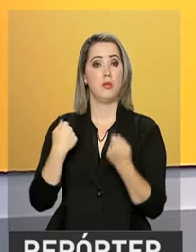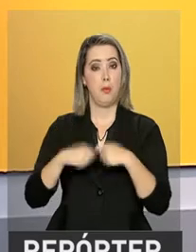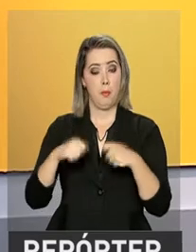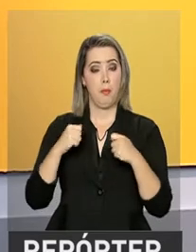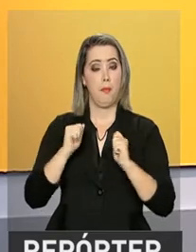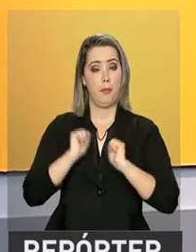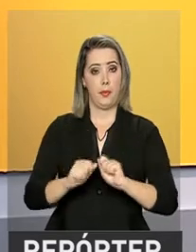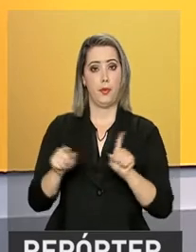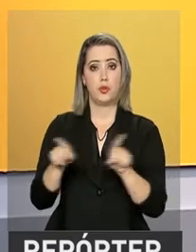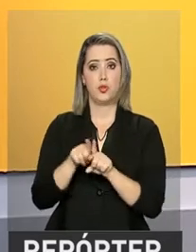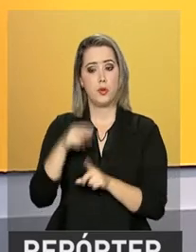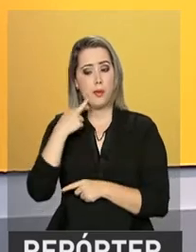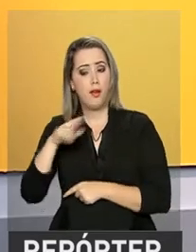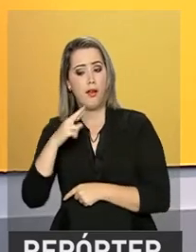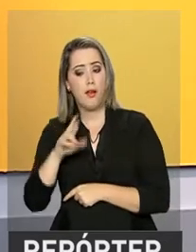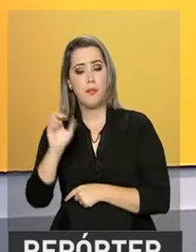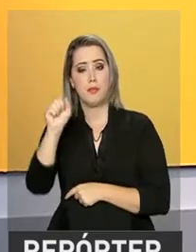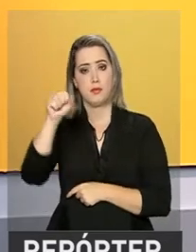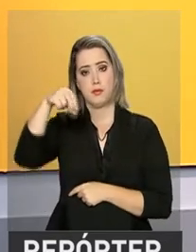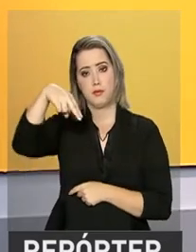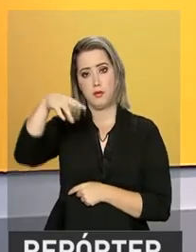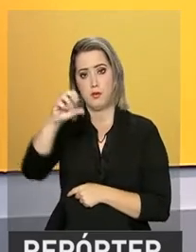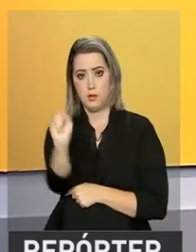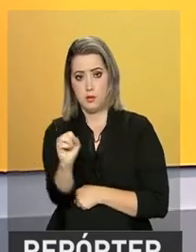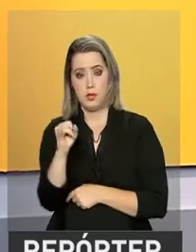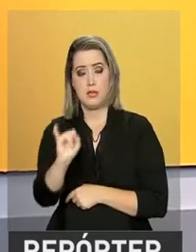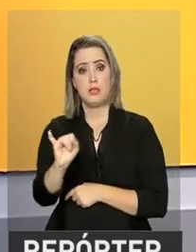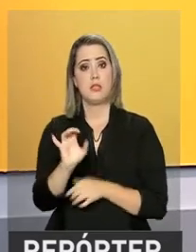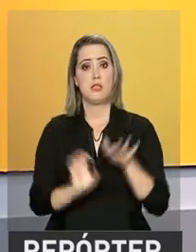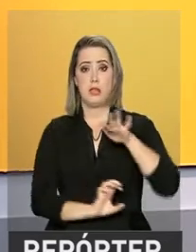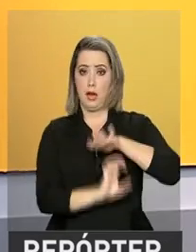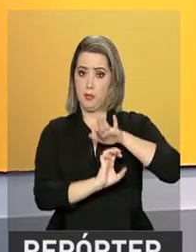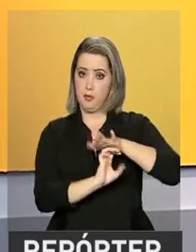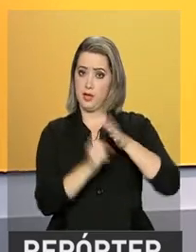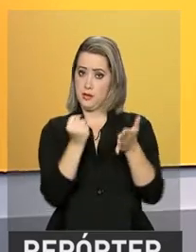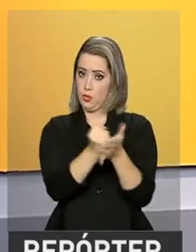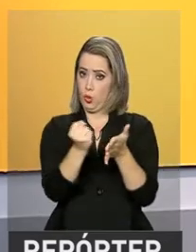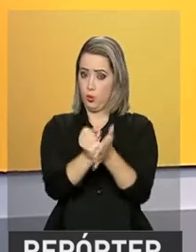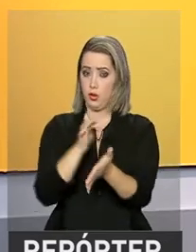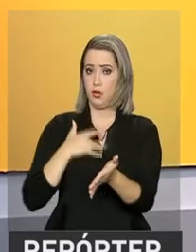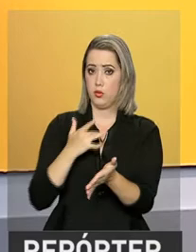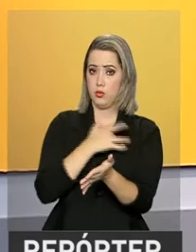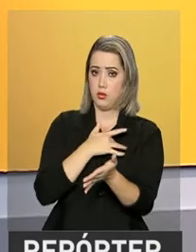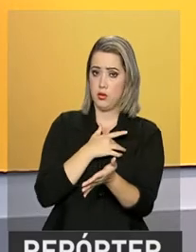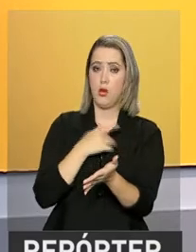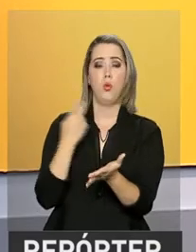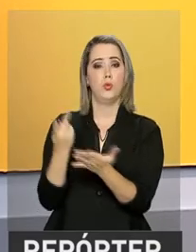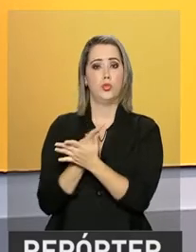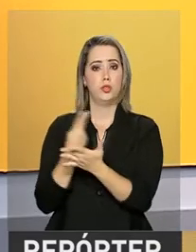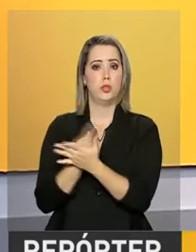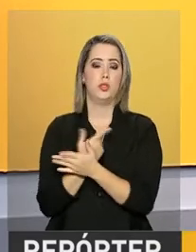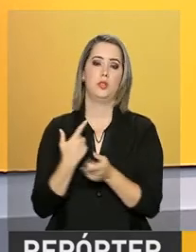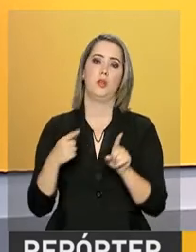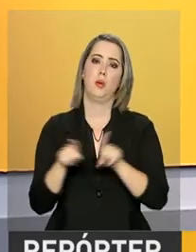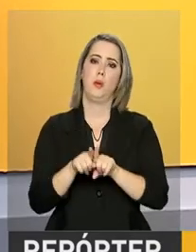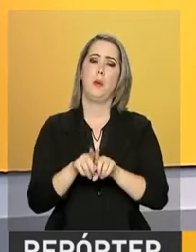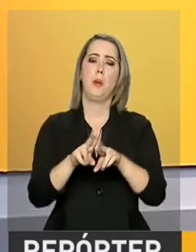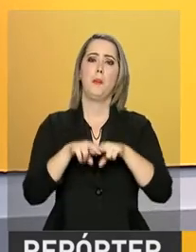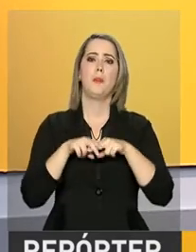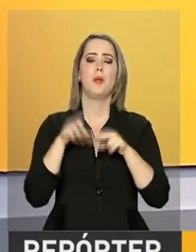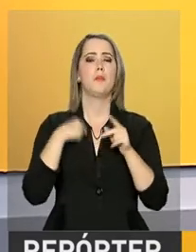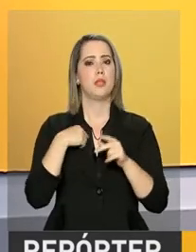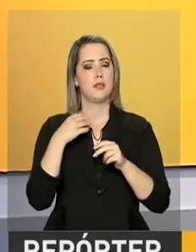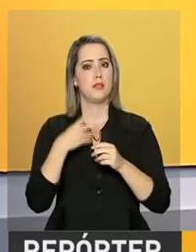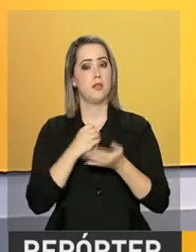caso de descumprimento da operadora as operadoras devem oferecer canais de cancelamento por meio da